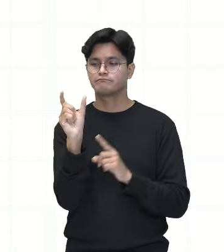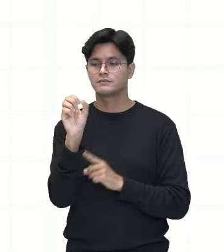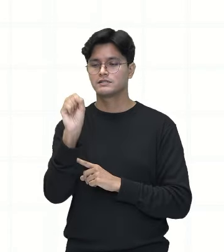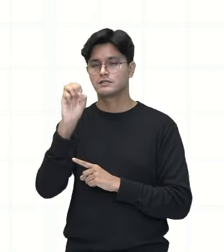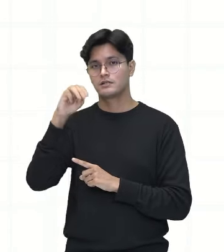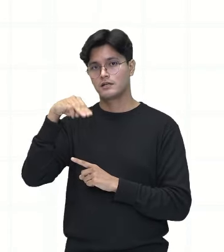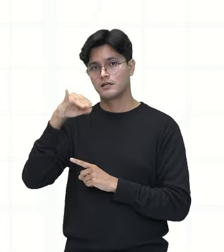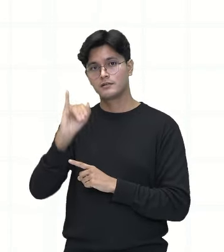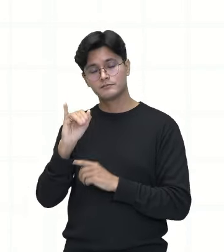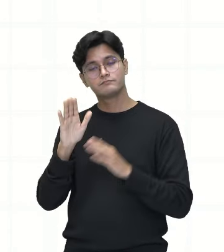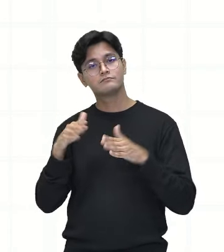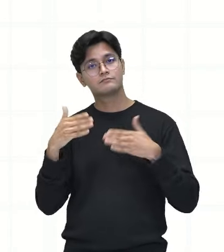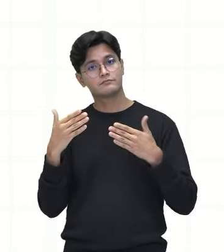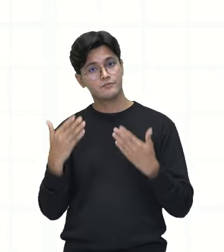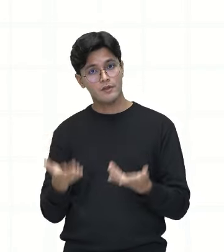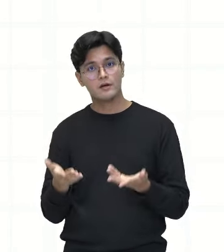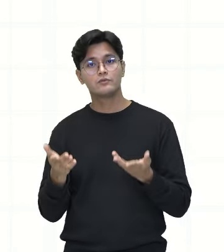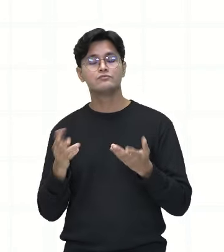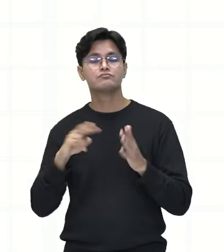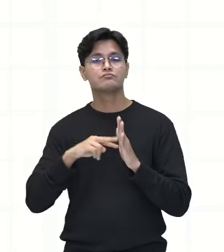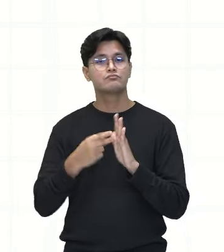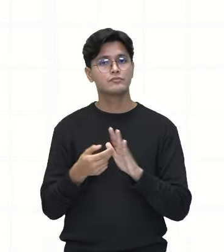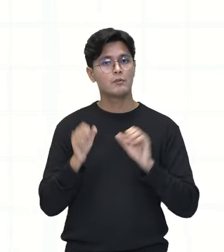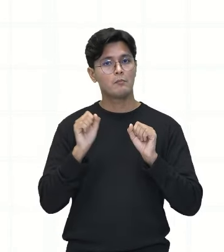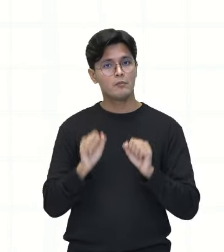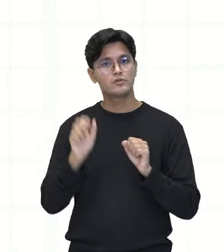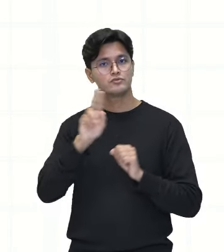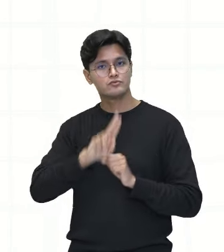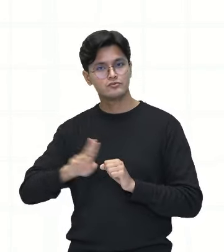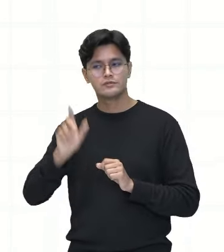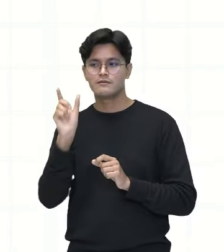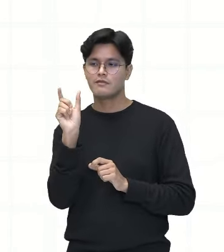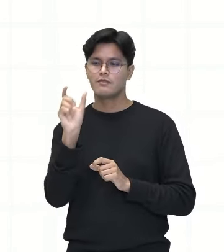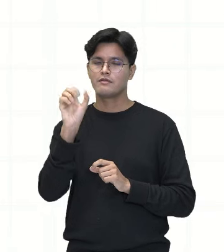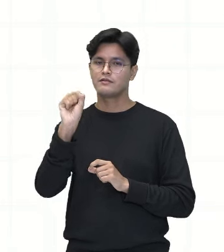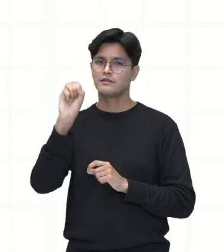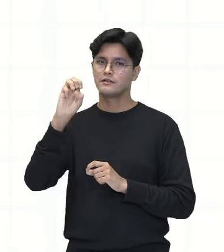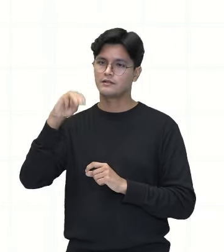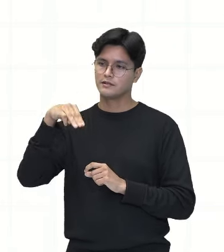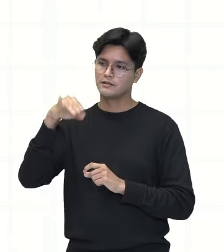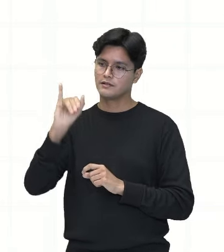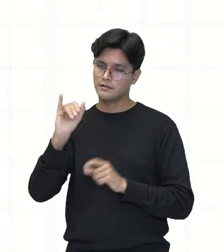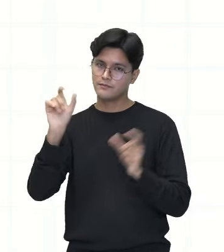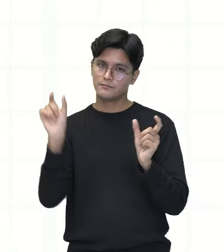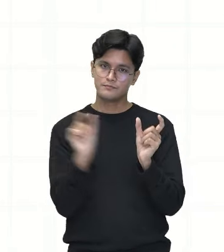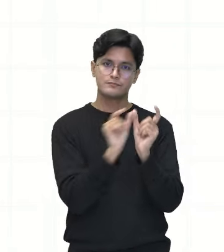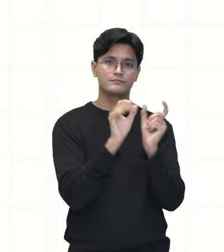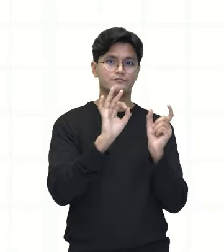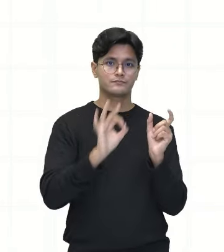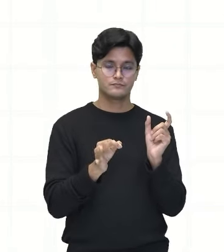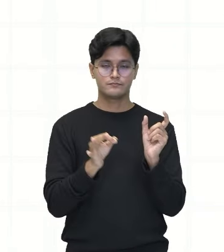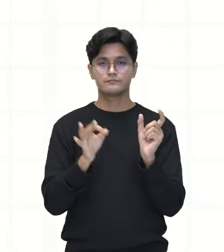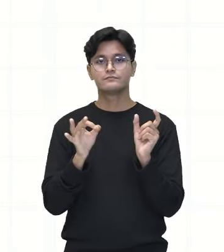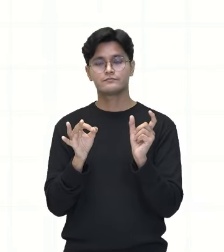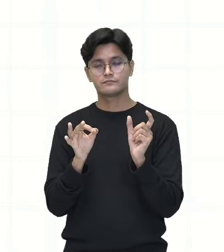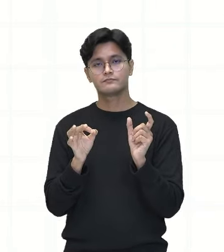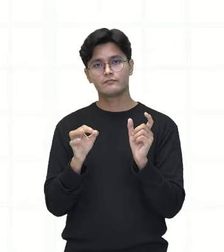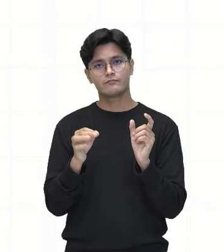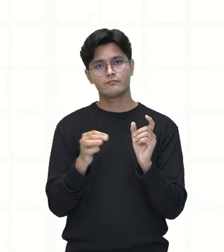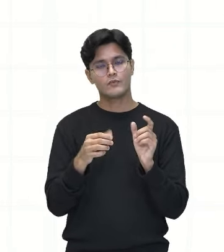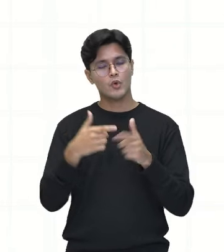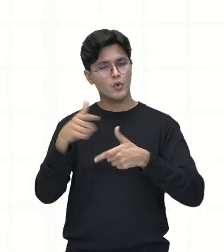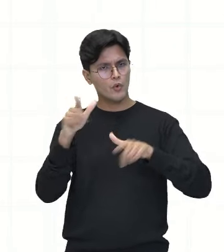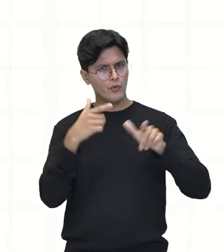utiliza, né? Você pode utilizar este prefixo. Assim como a todos aqueles que a gente viu de prefixo